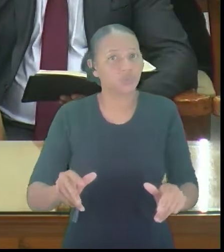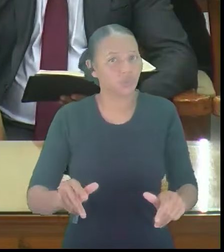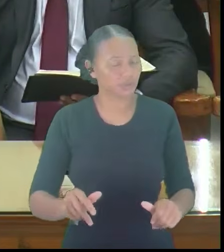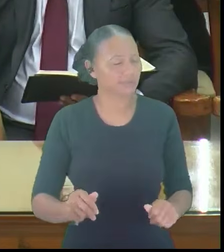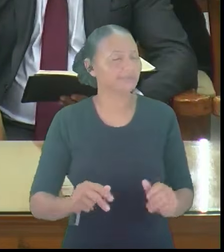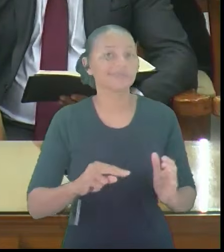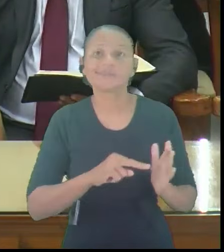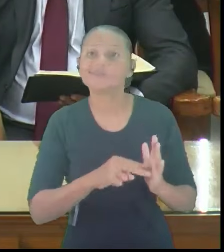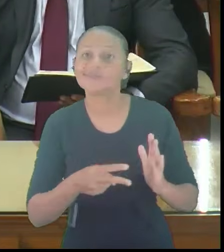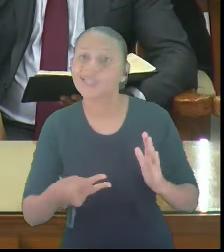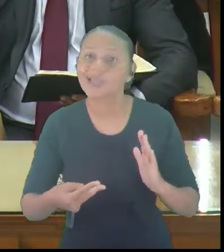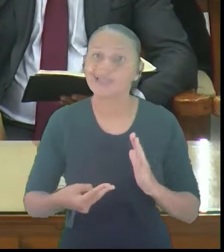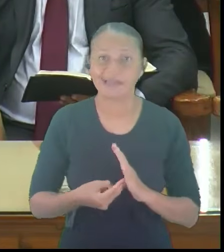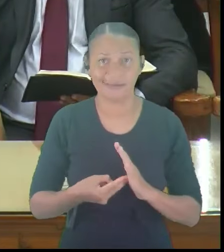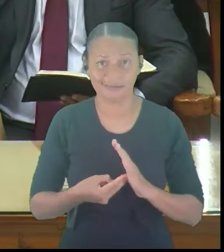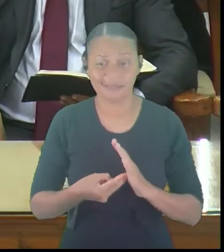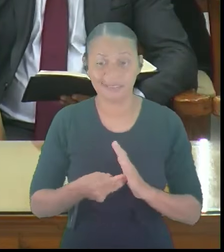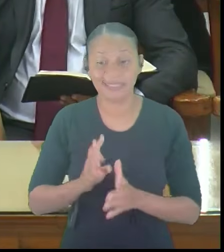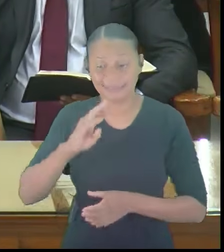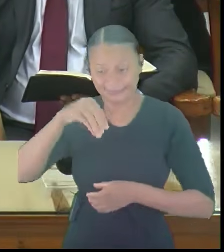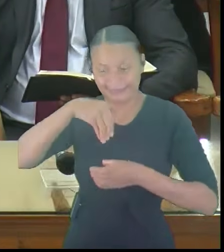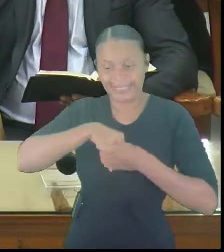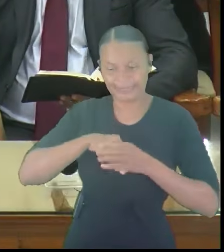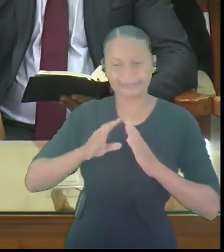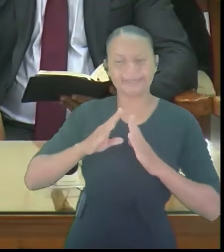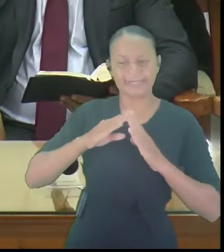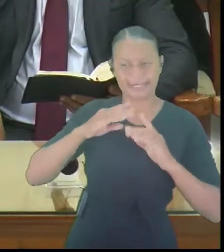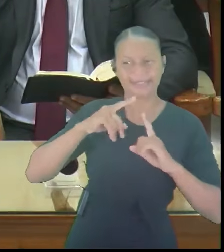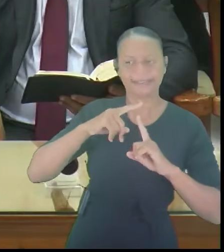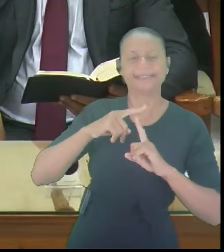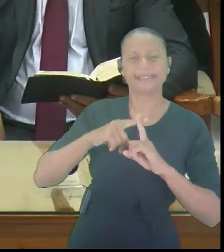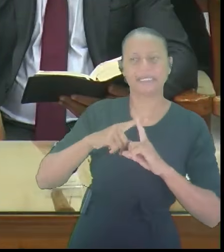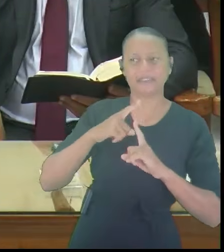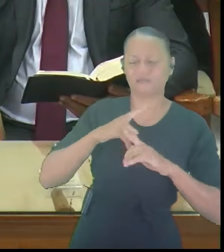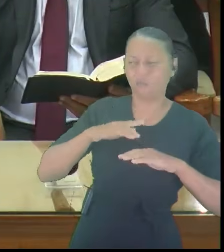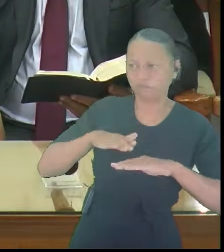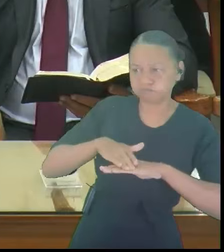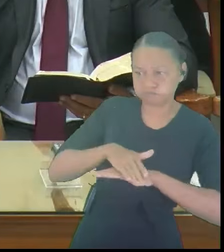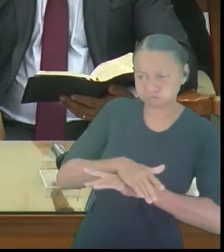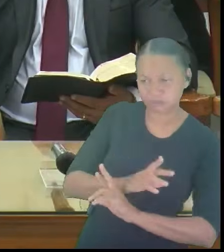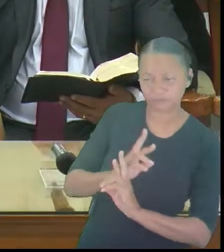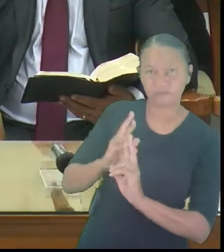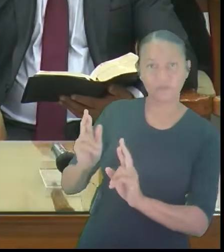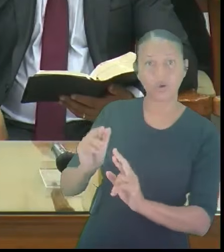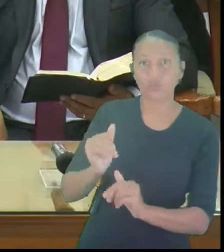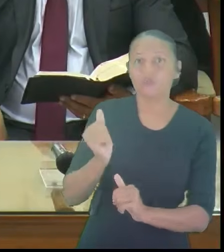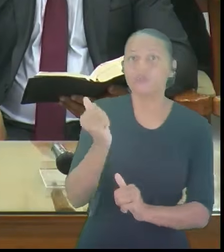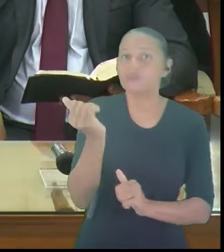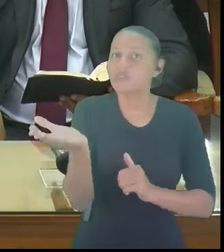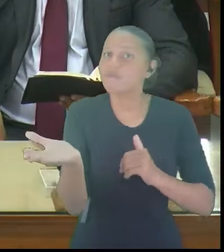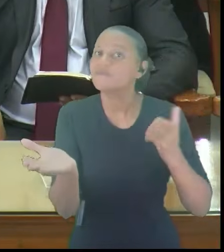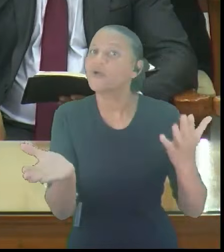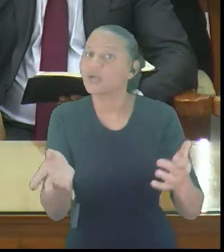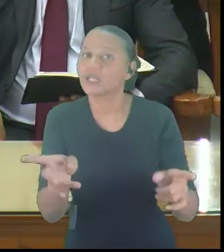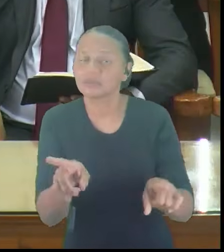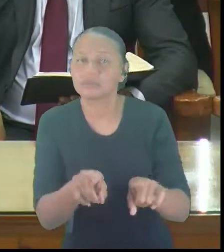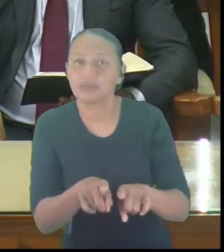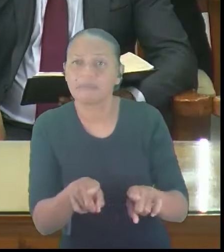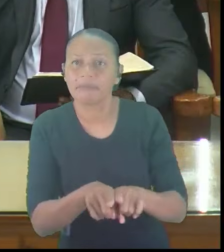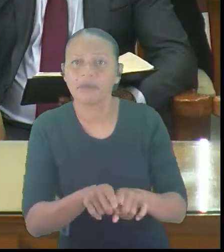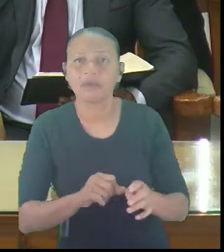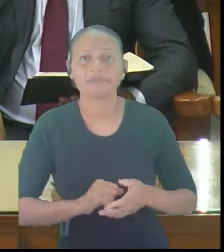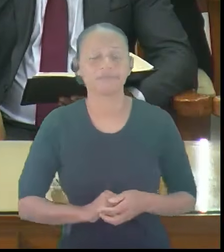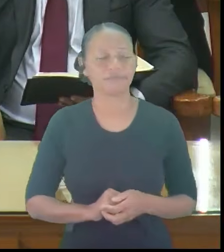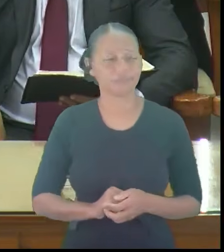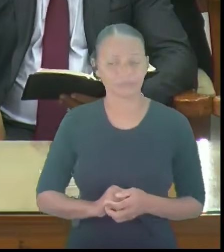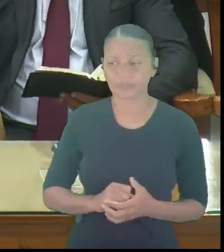Quer dizer, houve temor nos de dentro e houve temor nos de fora. Uma coisa